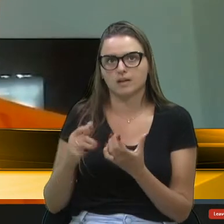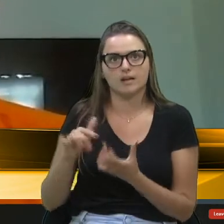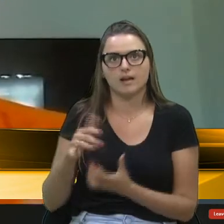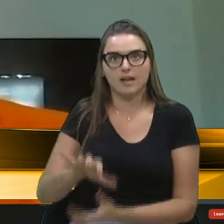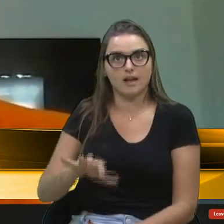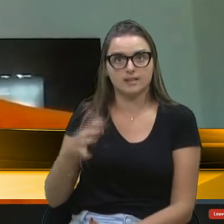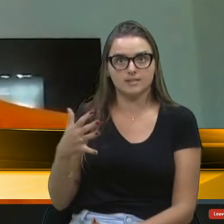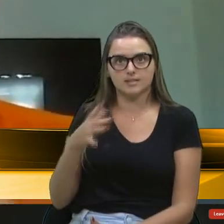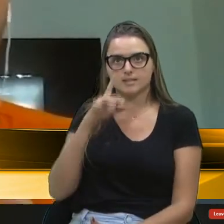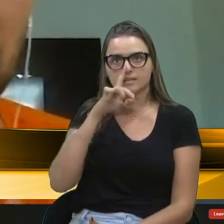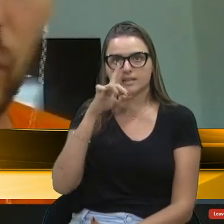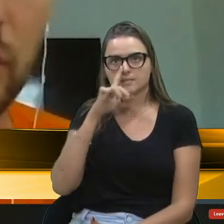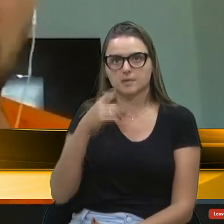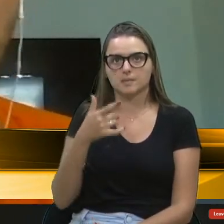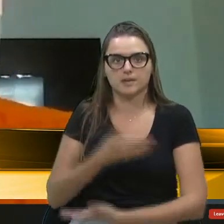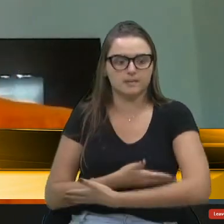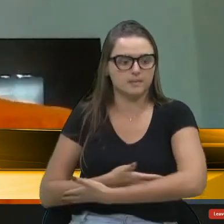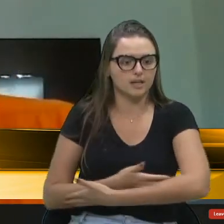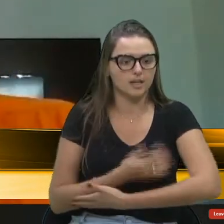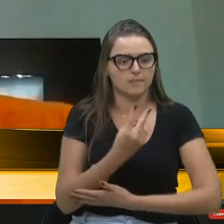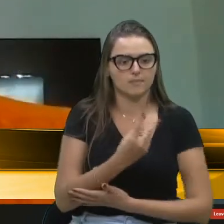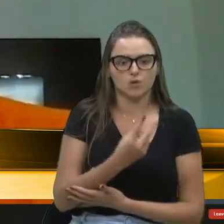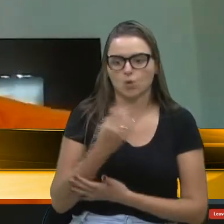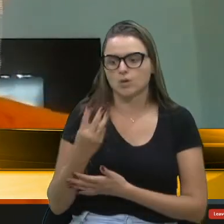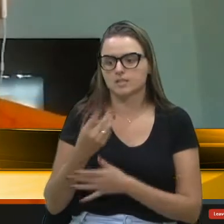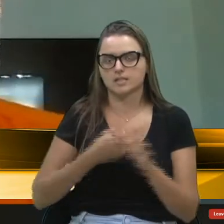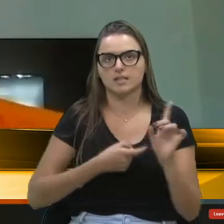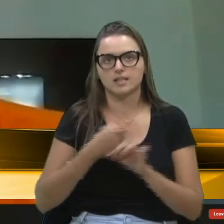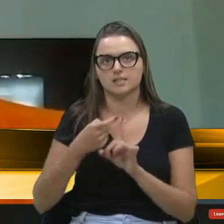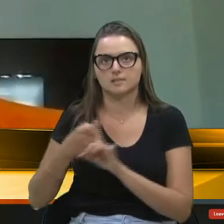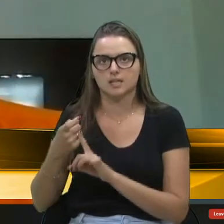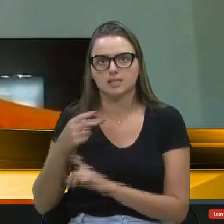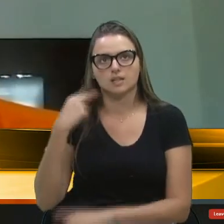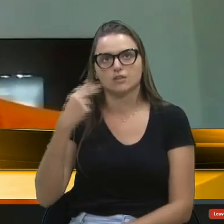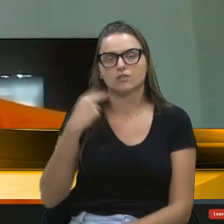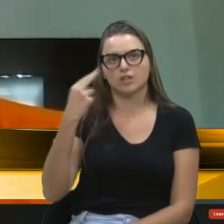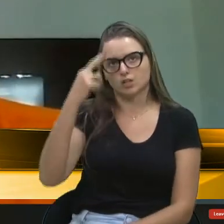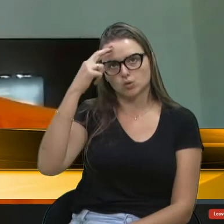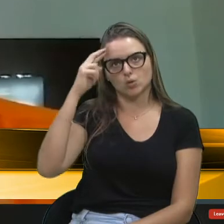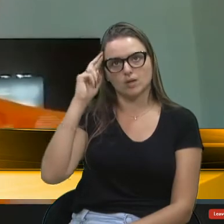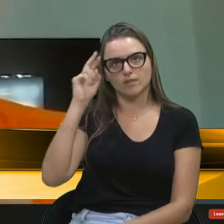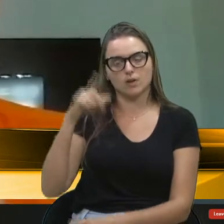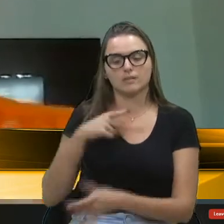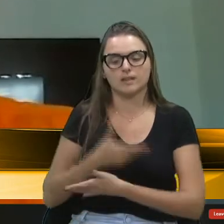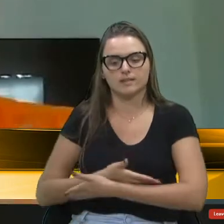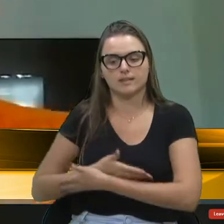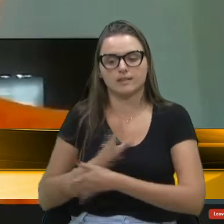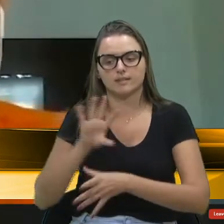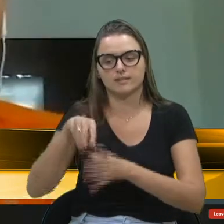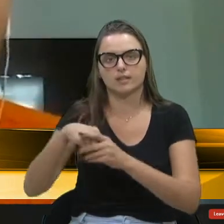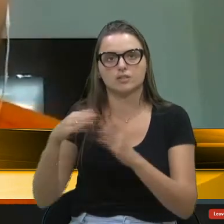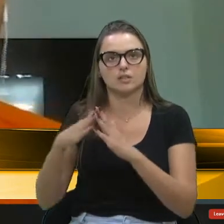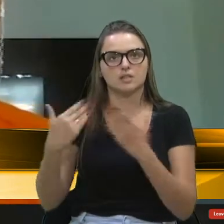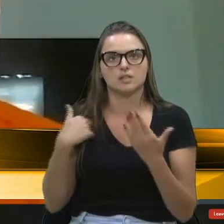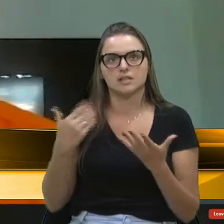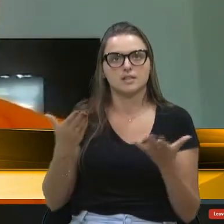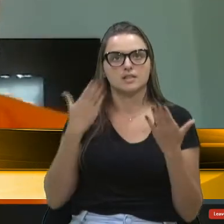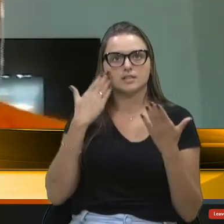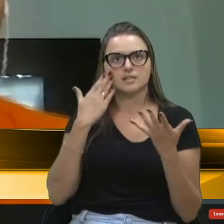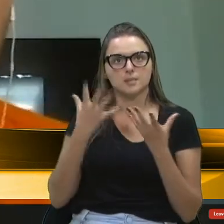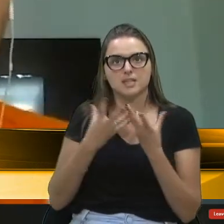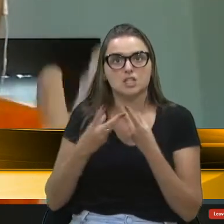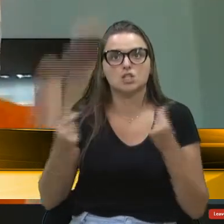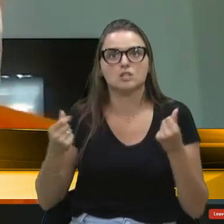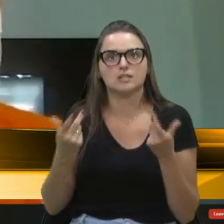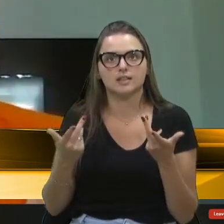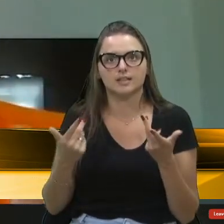mães fazem. Quem tem bebê a cada 2 meses, o vereador Rafael Bueno tem um bebê dentro de casa, ele sabe que perde a roupa muito rápido. Então,